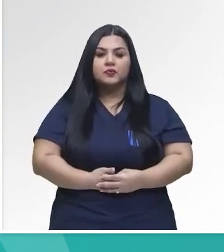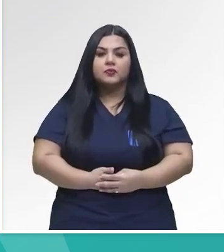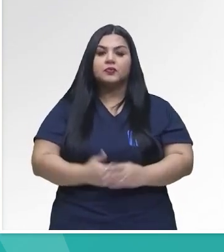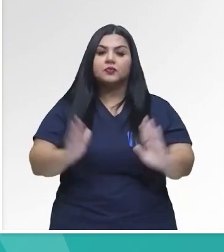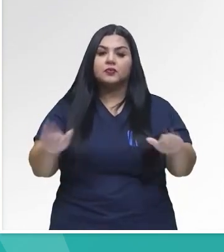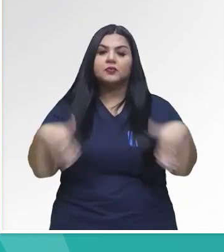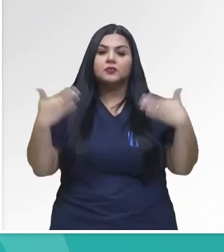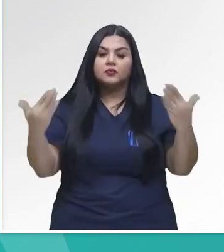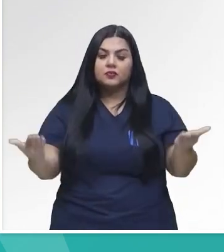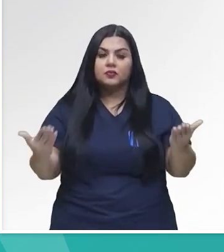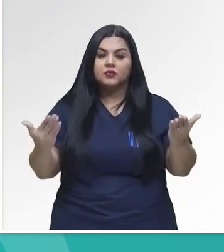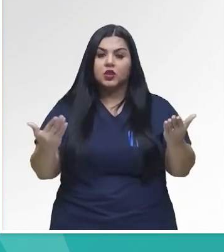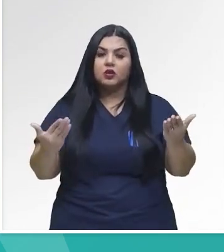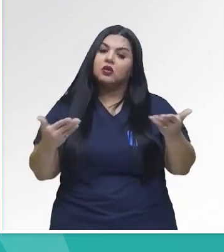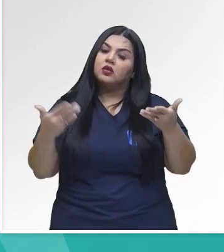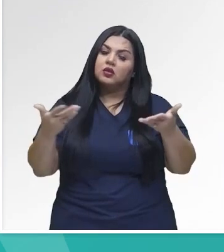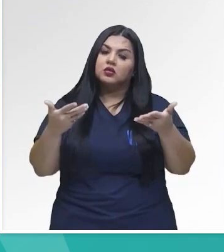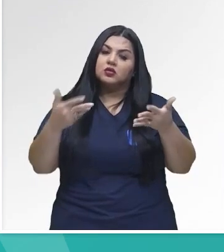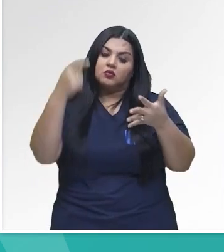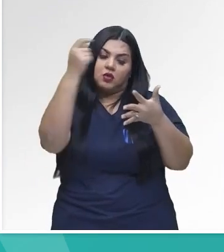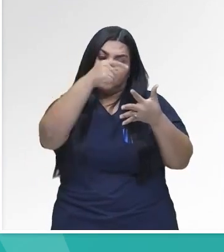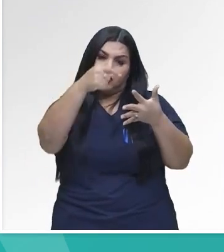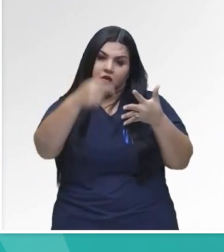Então, essas foram